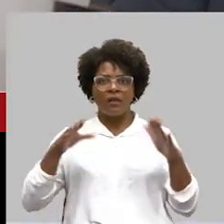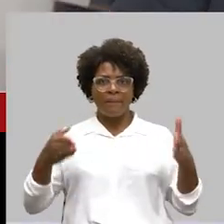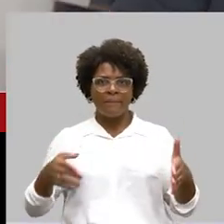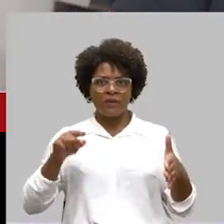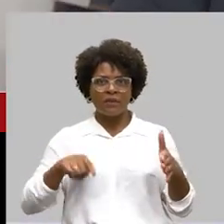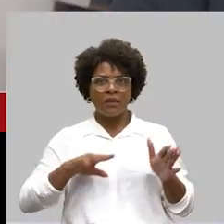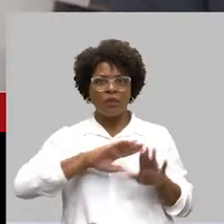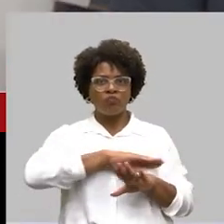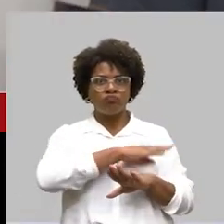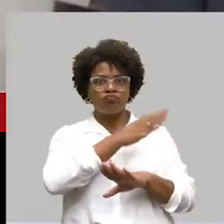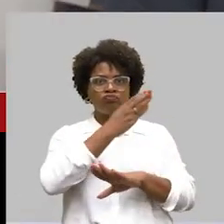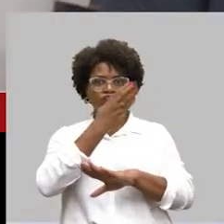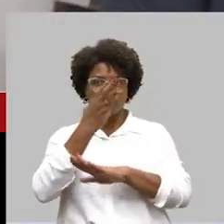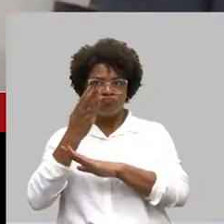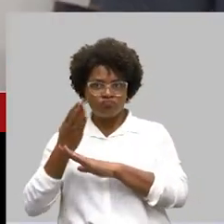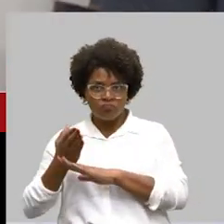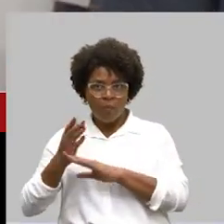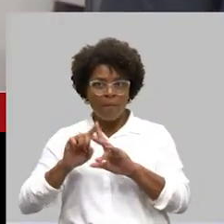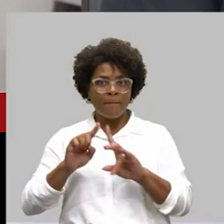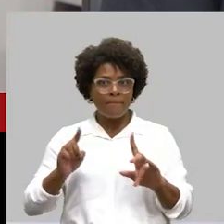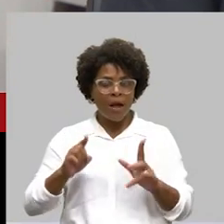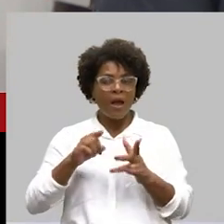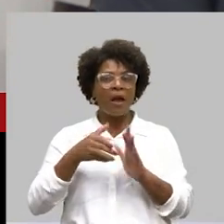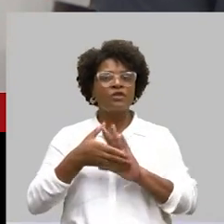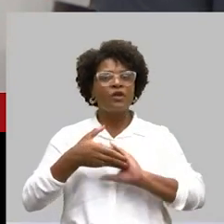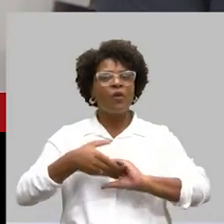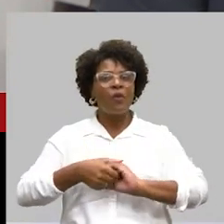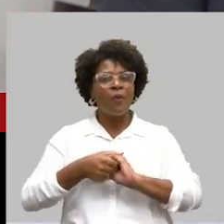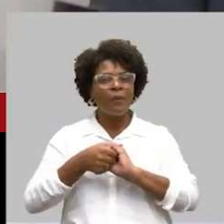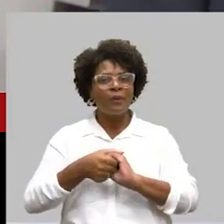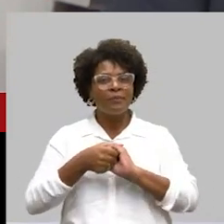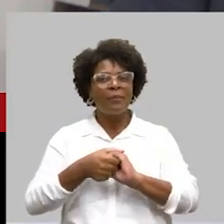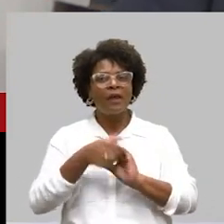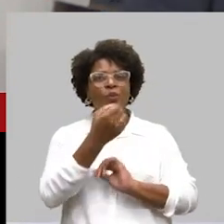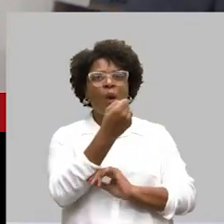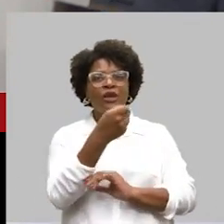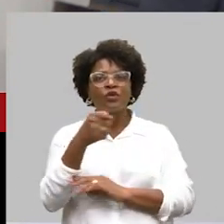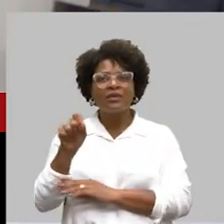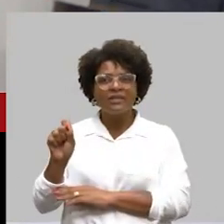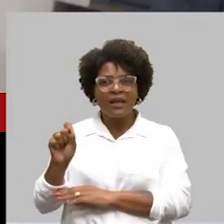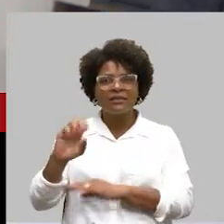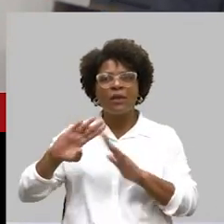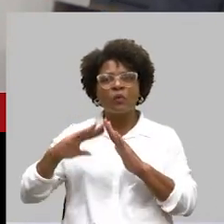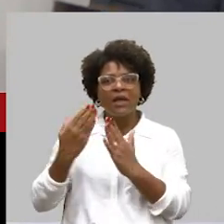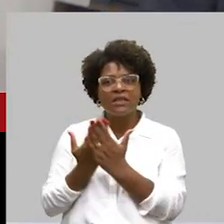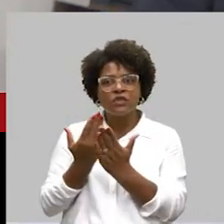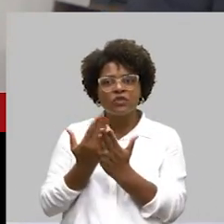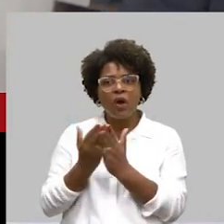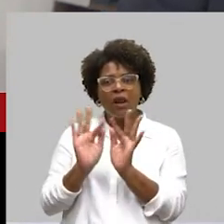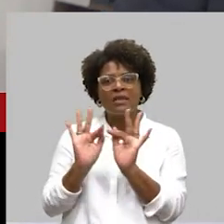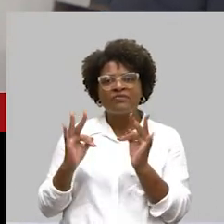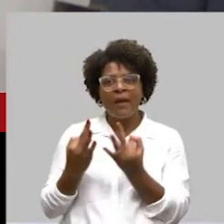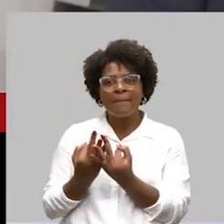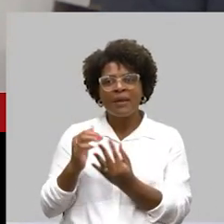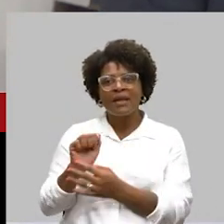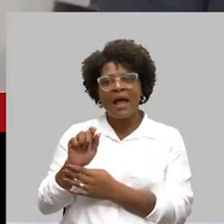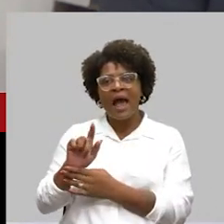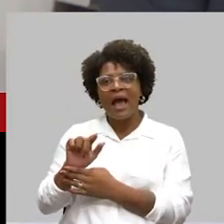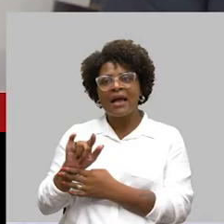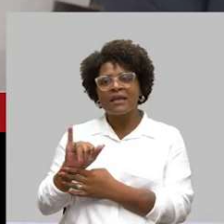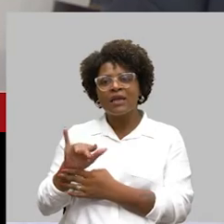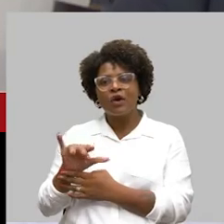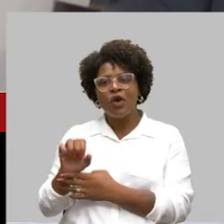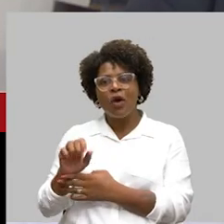longo do dia mas eu quero cumprimentar a Associação das escolas família agrícola que outro dia fez foram 30 anos